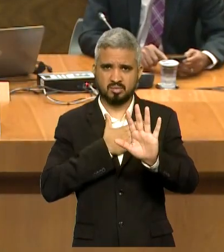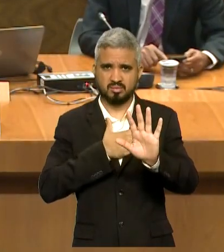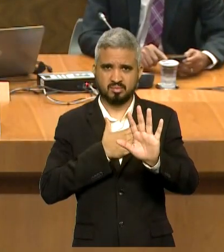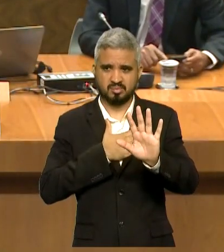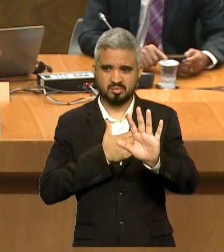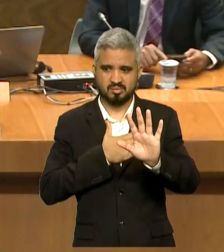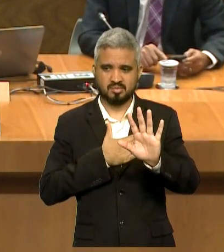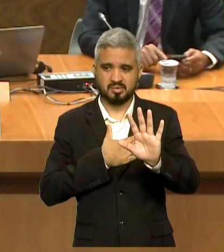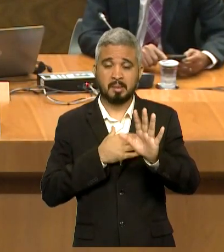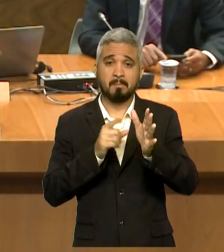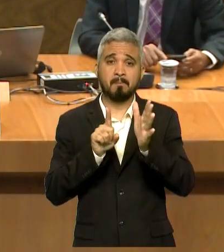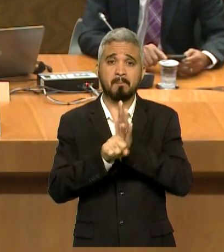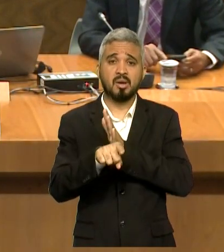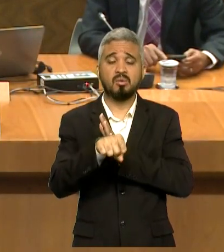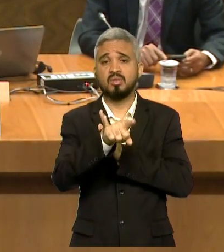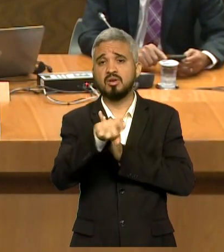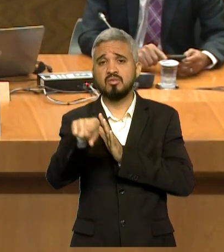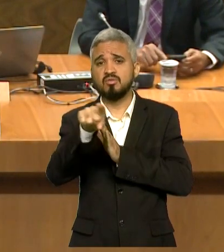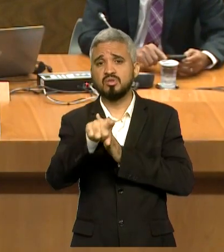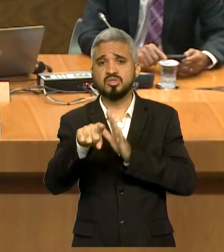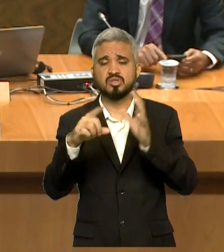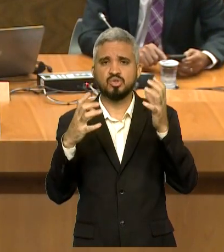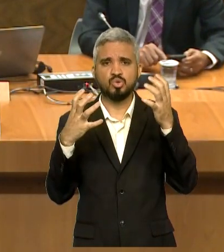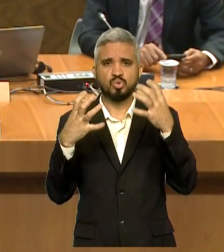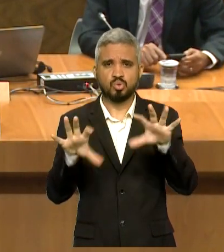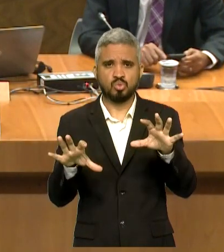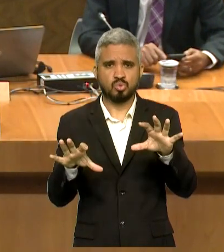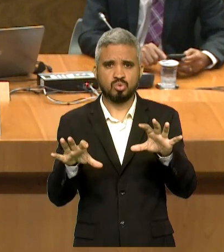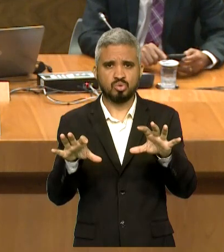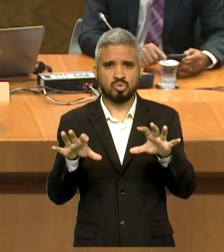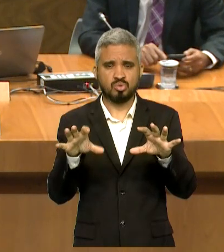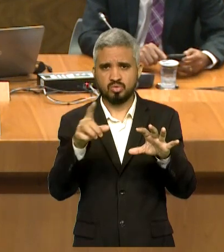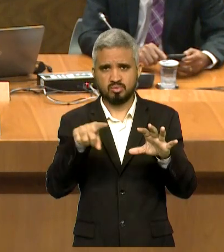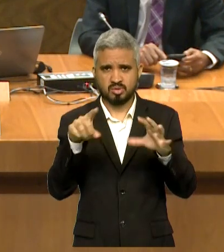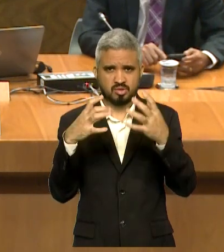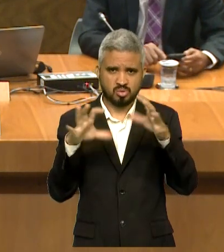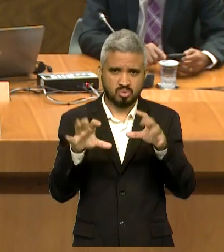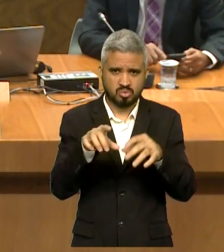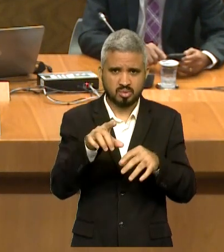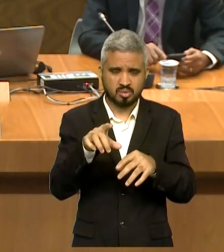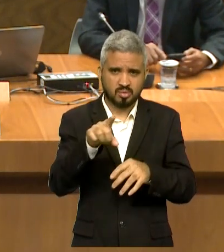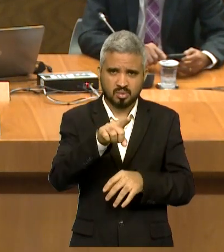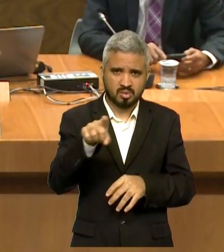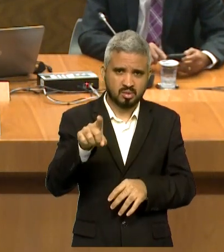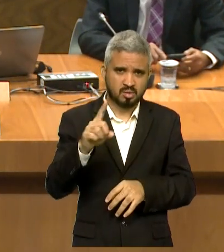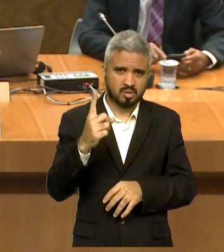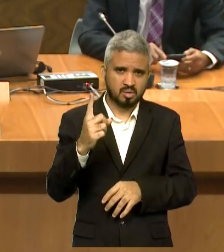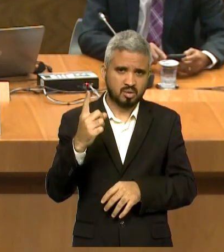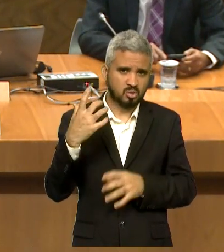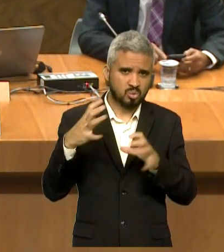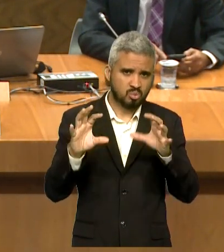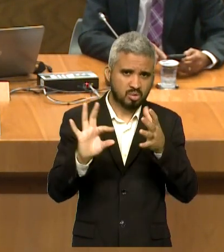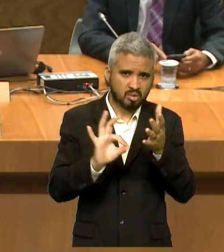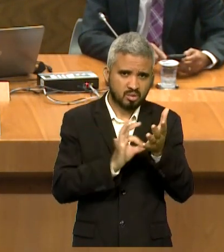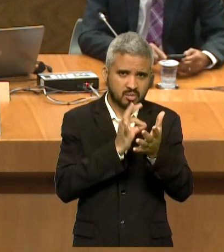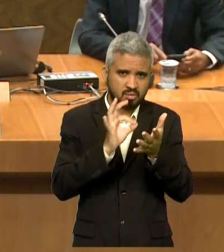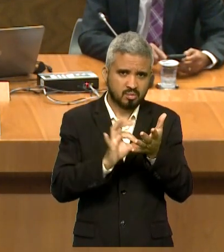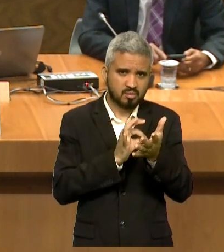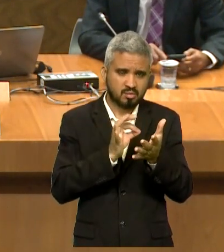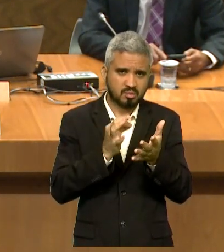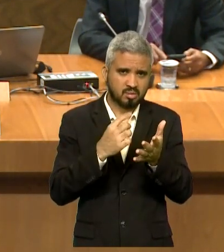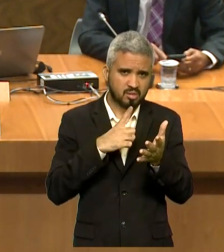diferente. Vamos perguntar a alguém que não gostaria. Alguém que não gostaria de subscrever, por